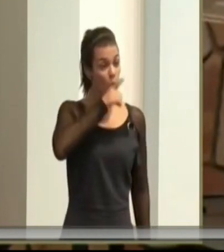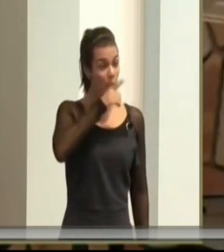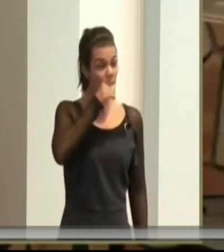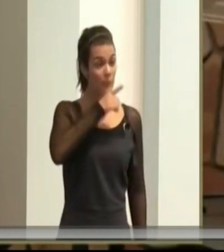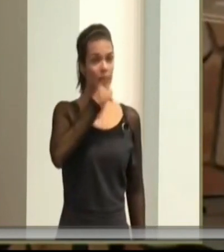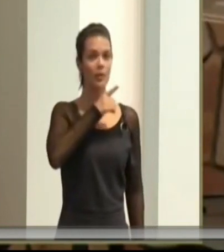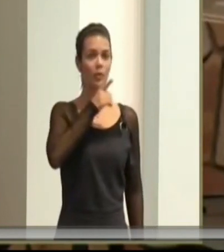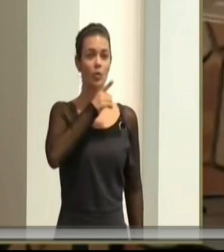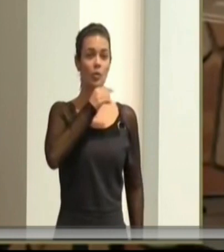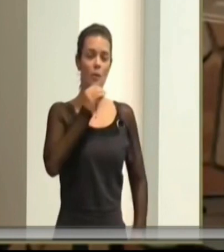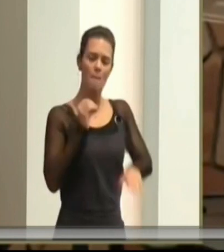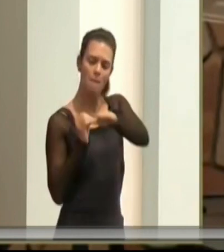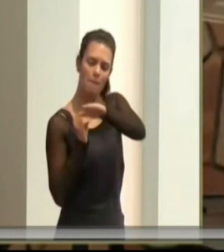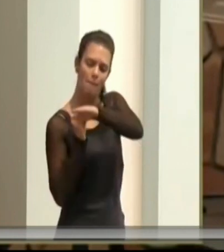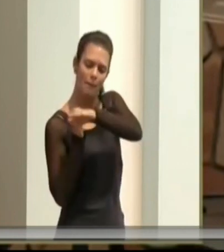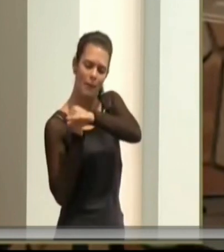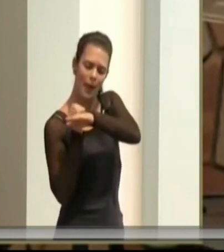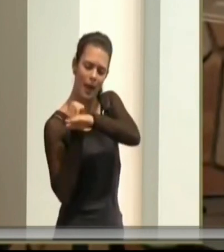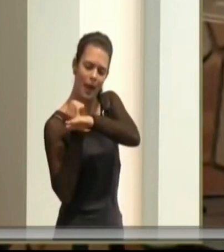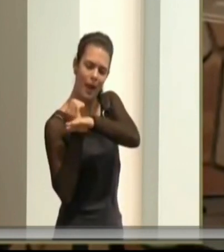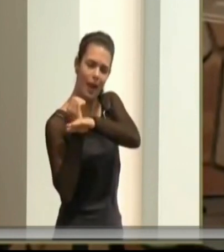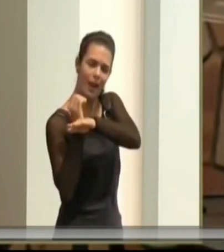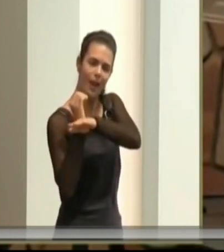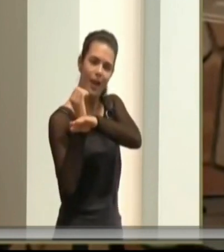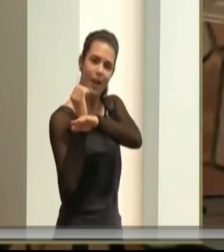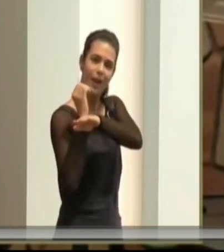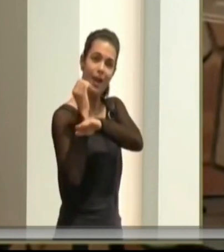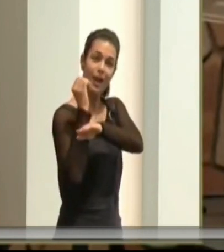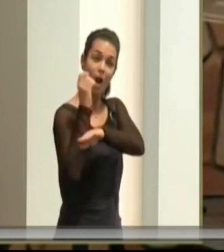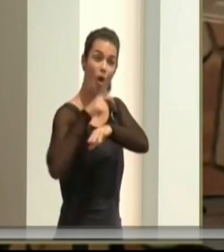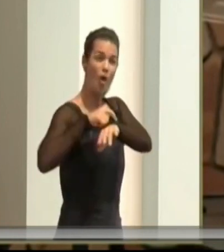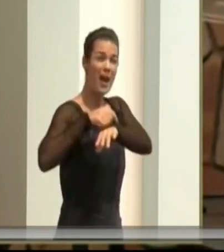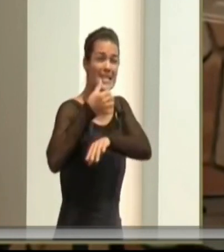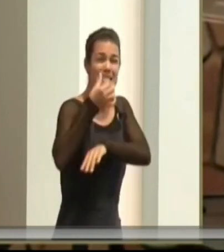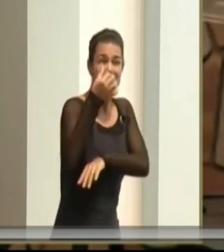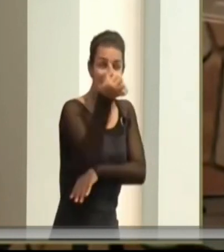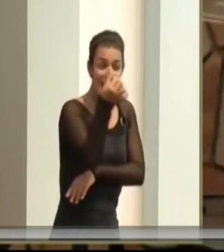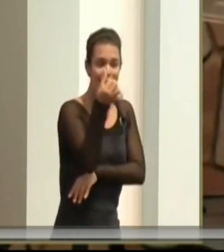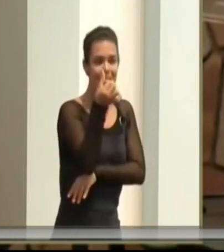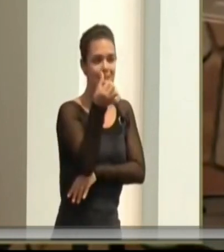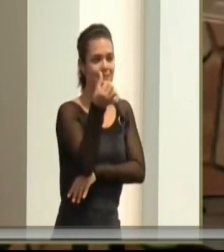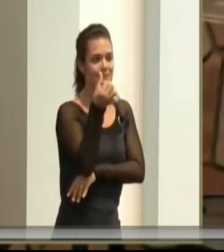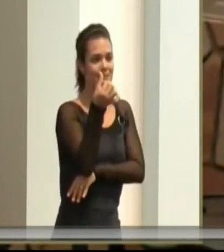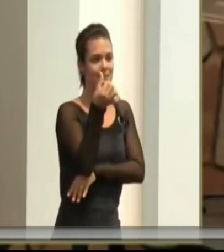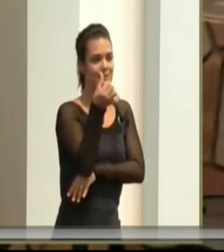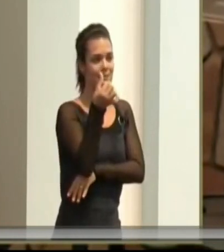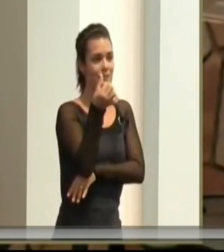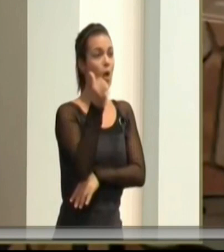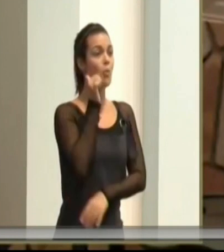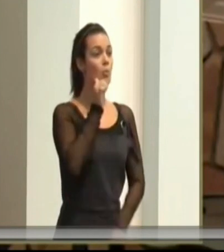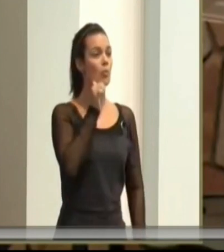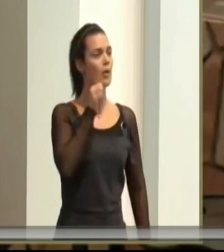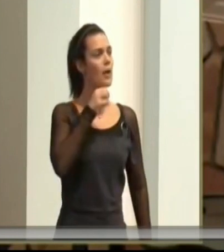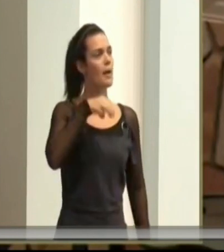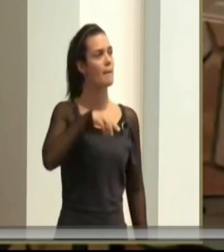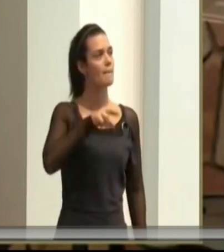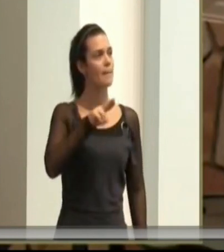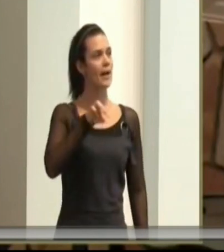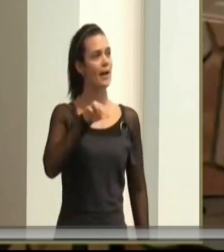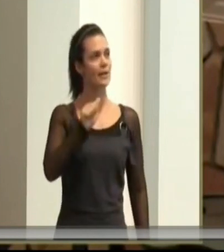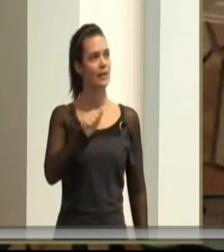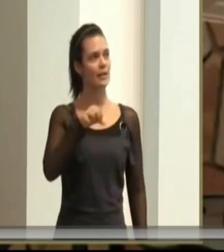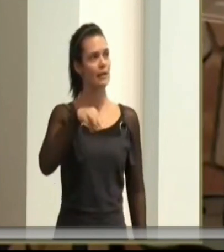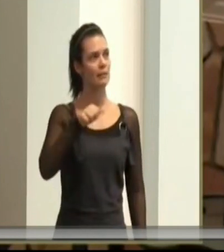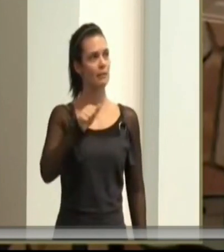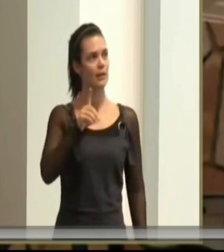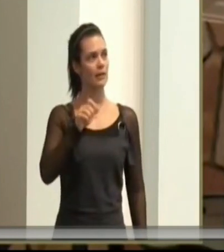nascendo o sol, às 6 horas da manhã, por cima do Monte das Oliveiras, Maria Madalena é a primeira a chegar no local. Não deveria